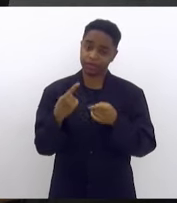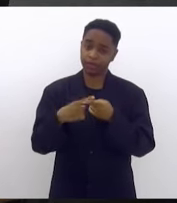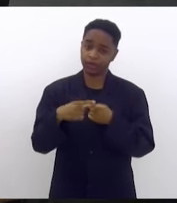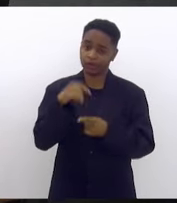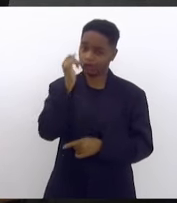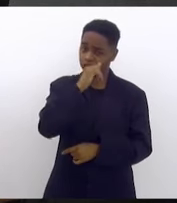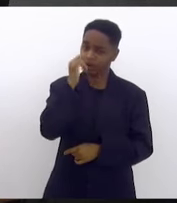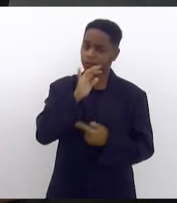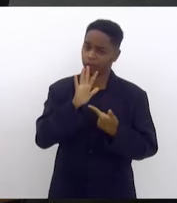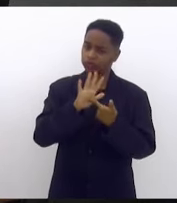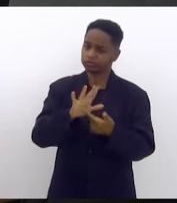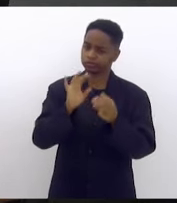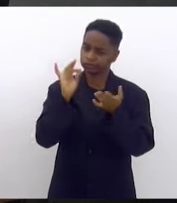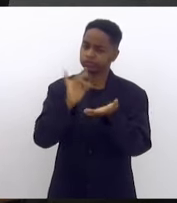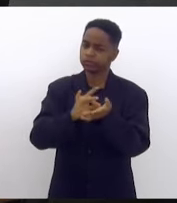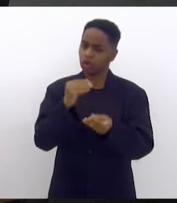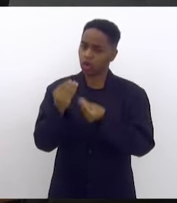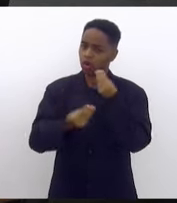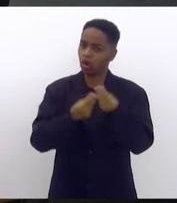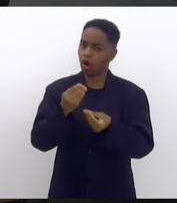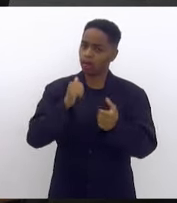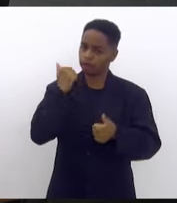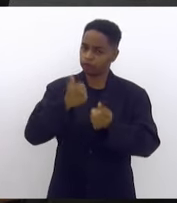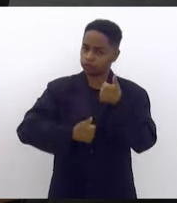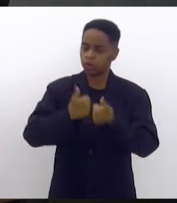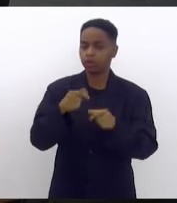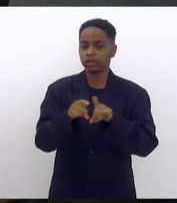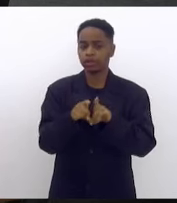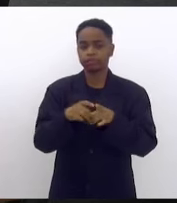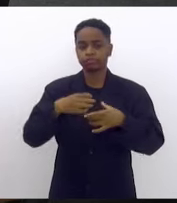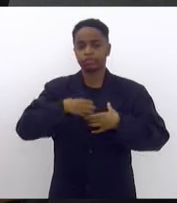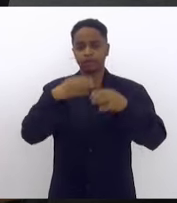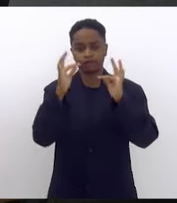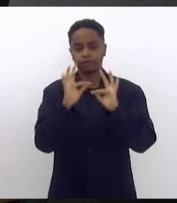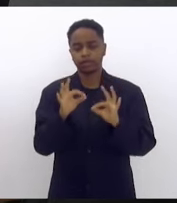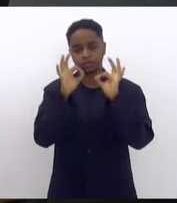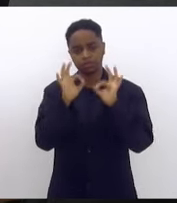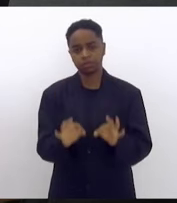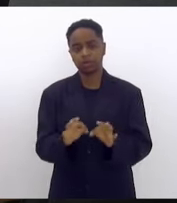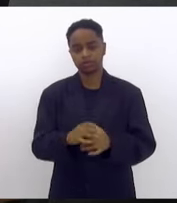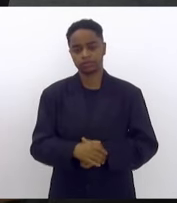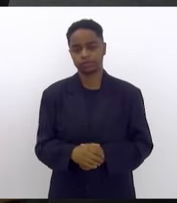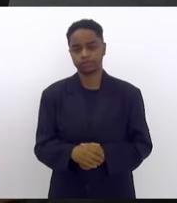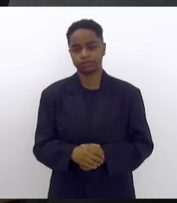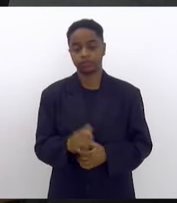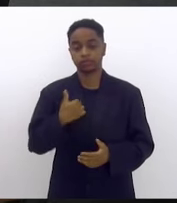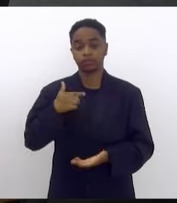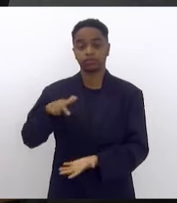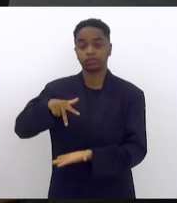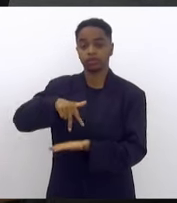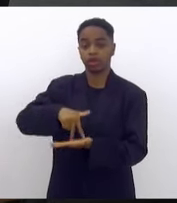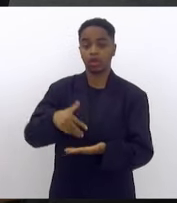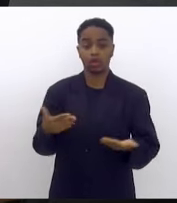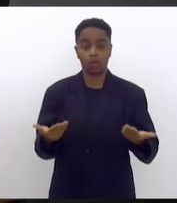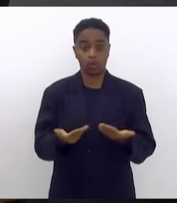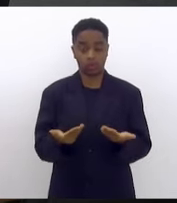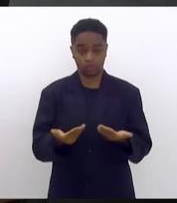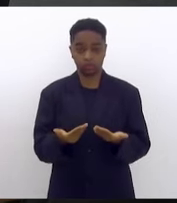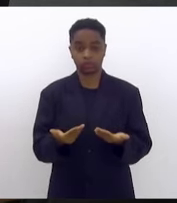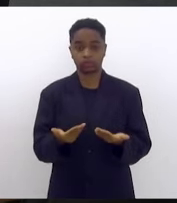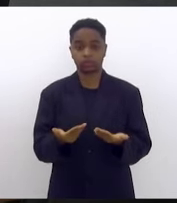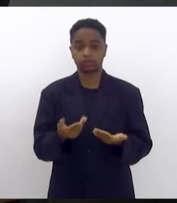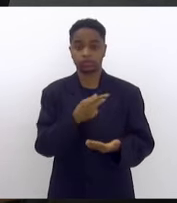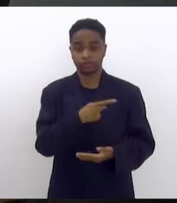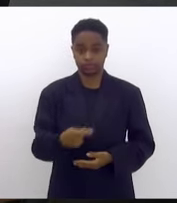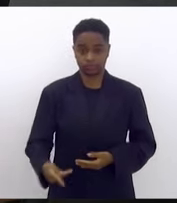aula, e foi uma maravilha, eu também estou muito contente com isso. Eu venho a essa tribuna, senhor presidente, senhora